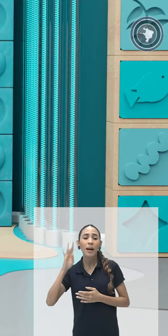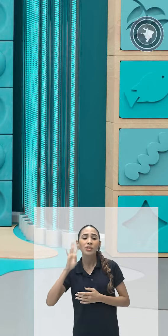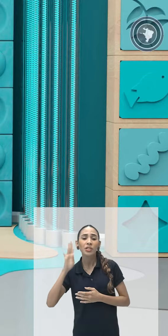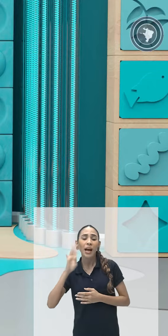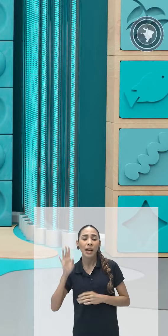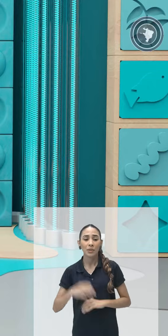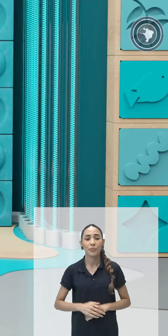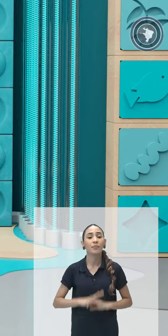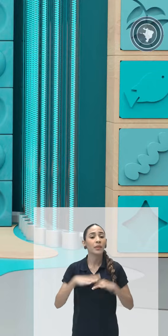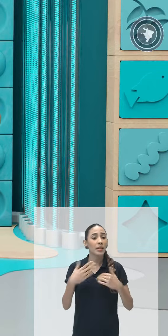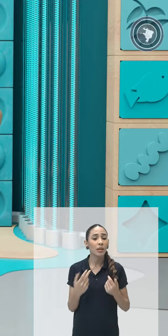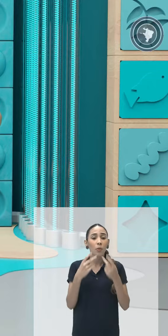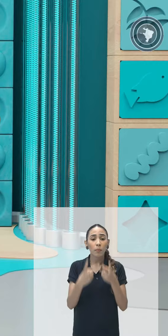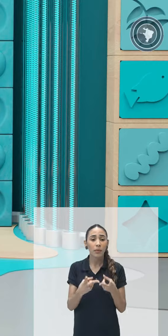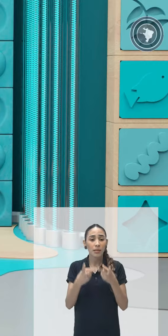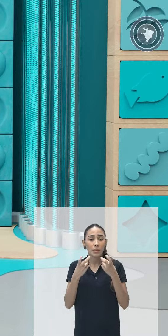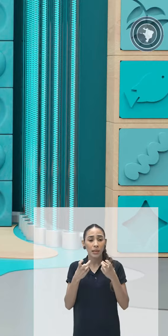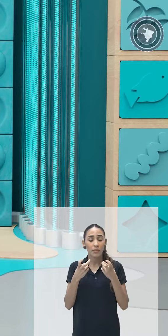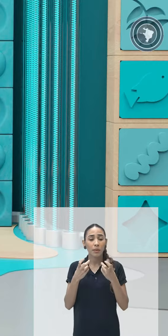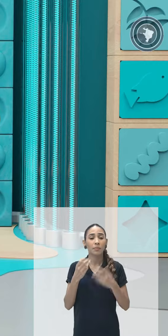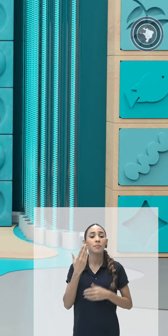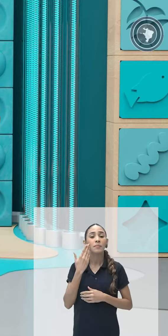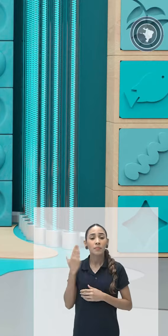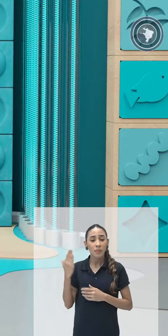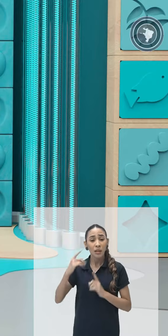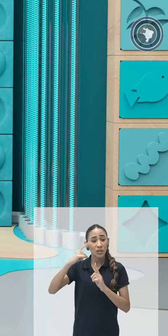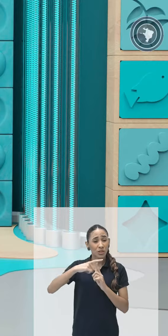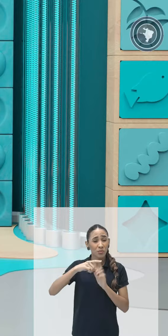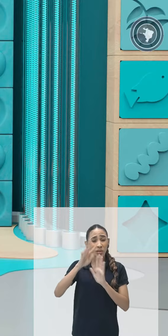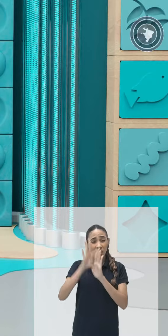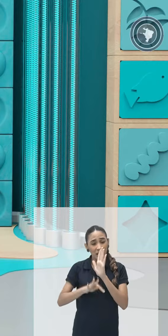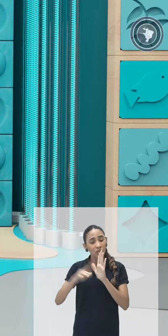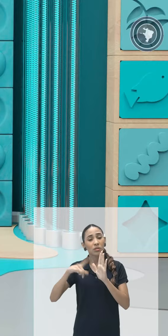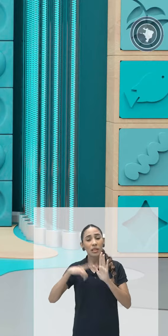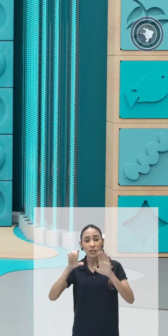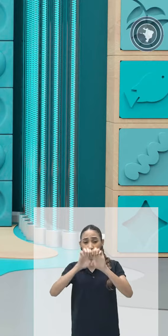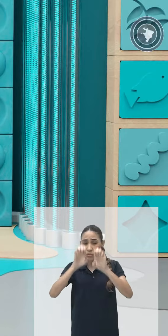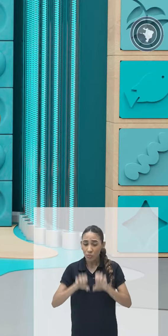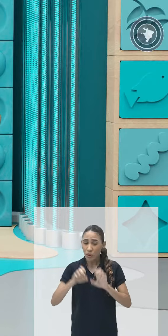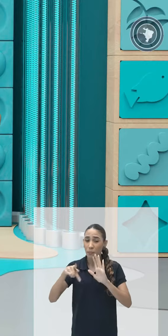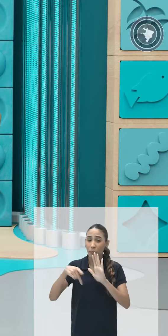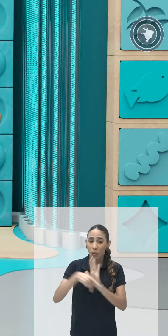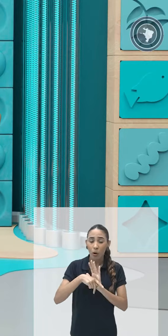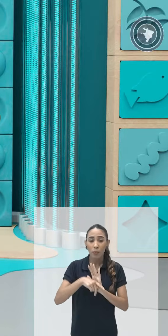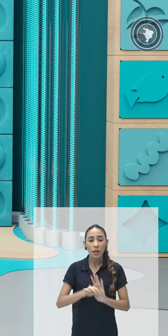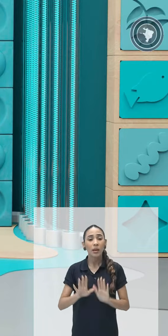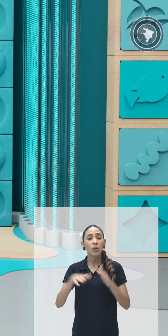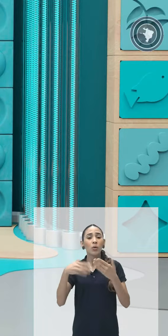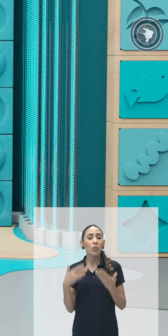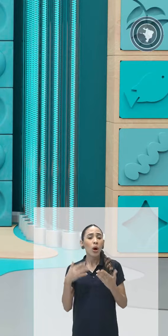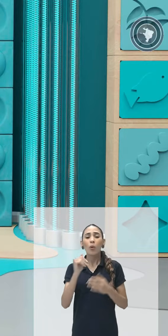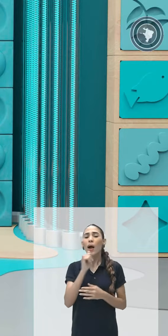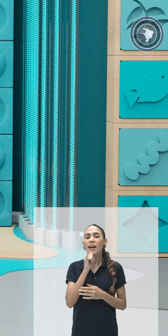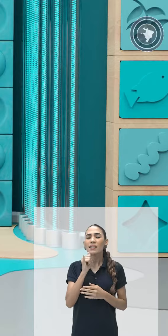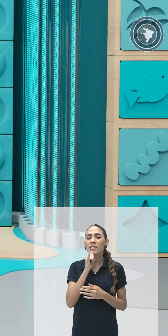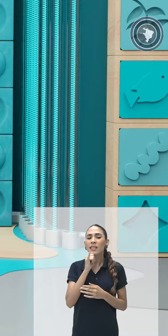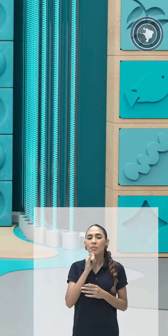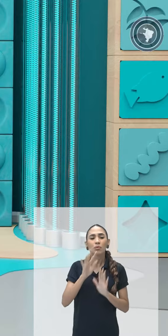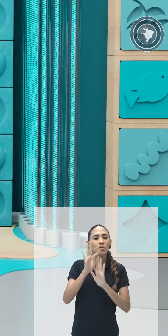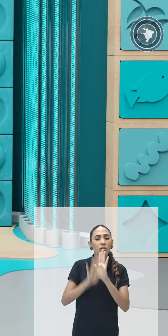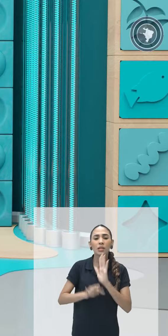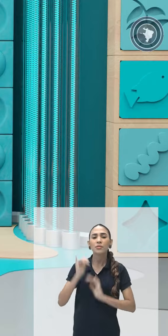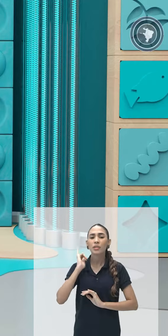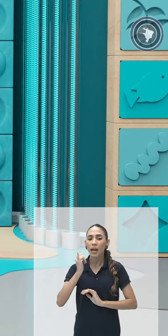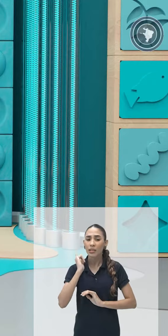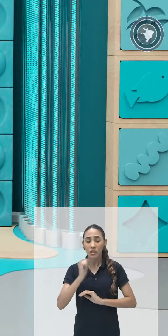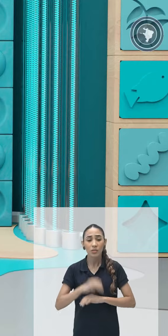fictícios. Então, observe que esse tipo de texto ele possui uma estrutura característica. Quais são os exemplos de textos